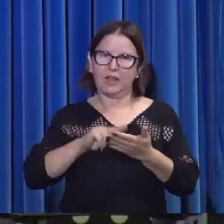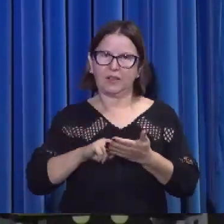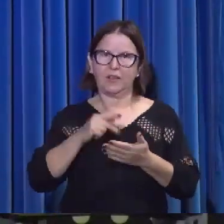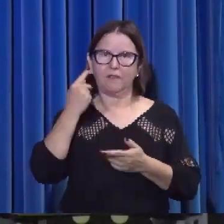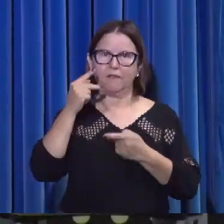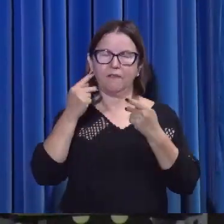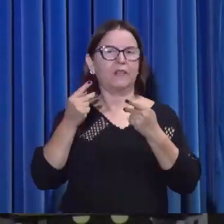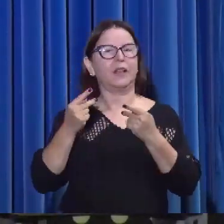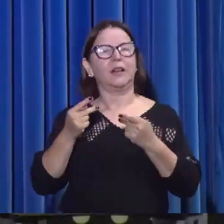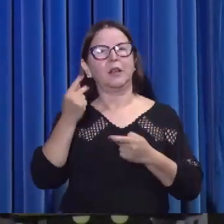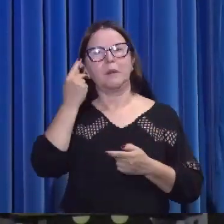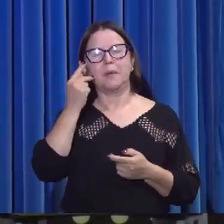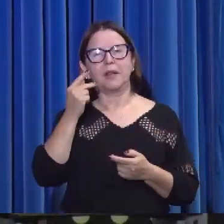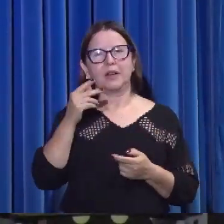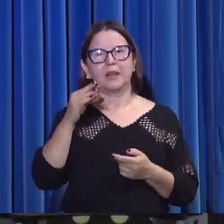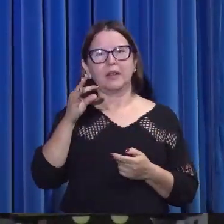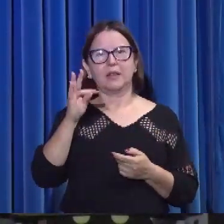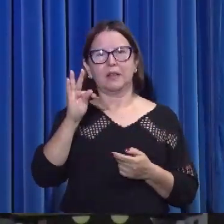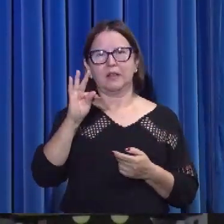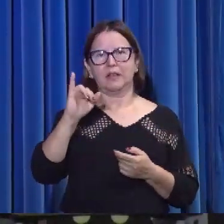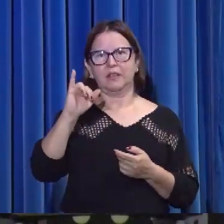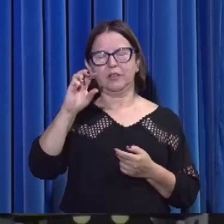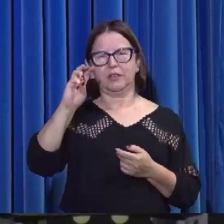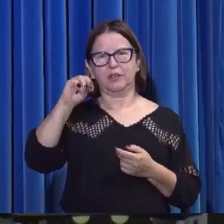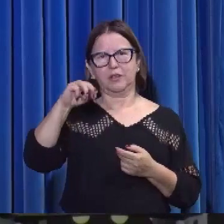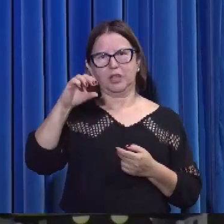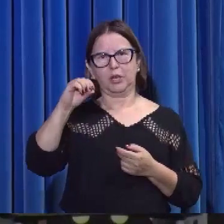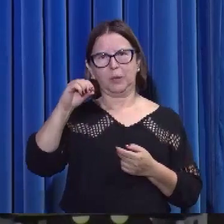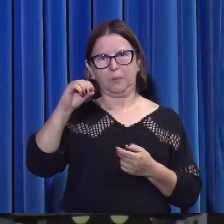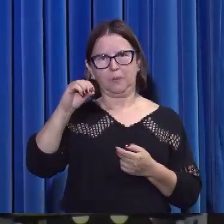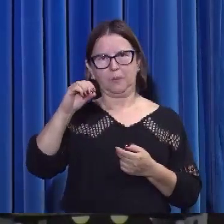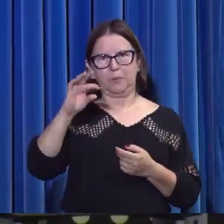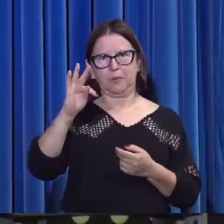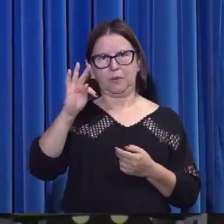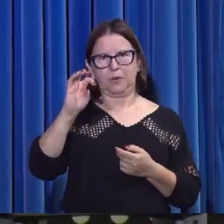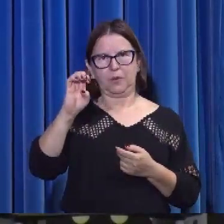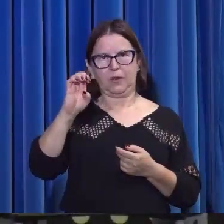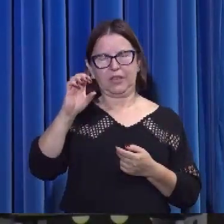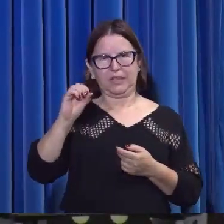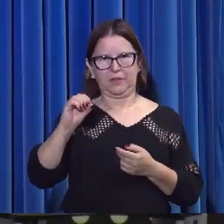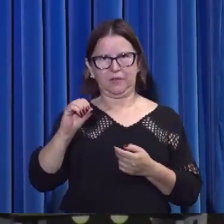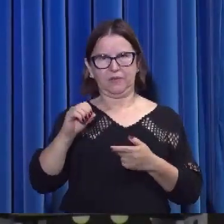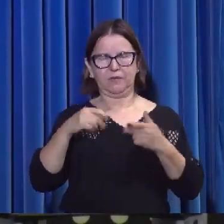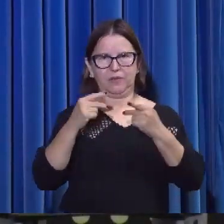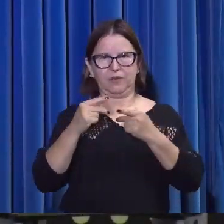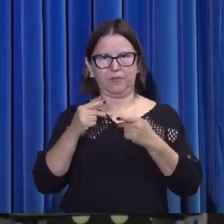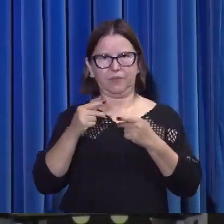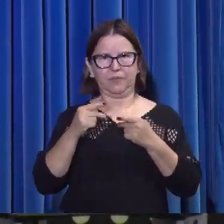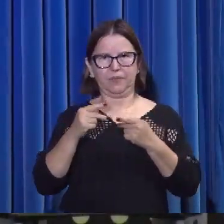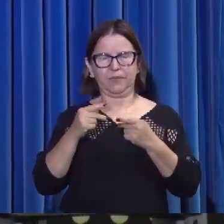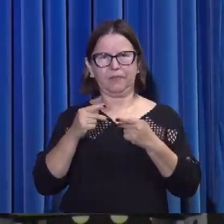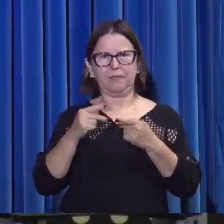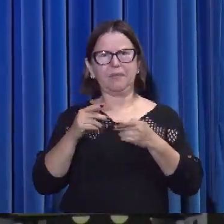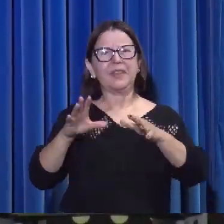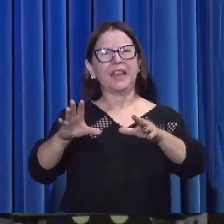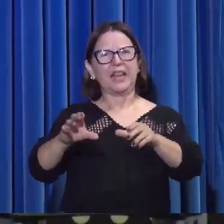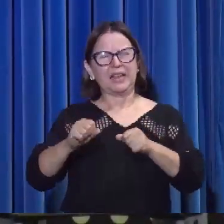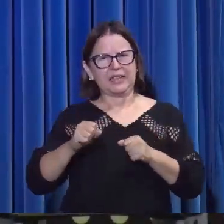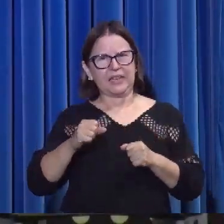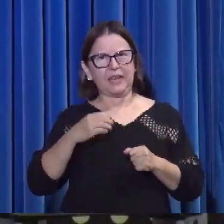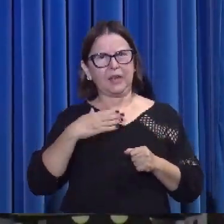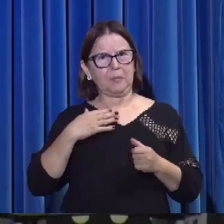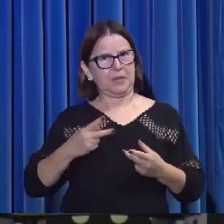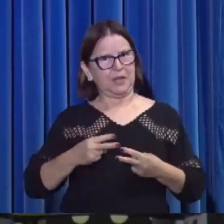ele fala: escuta, você traga aí os meus pertences. Quais eram os pertences de